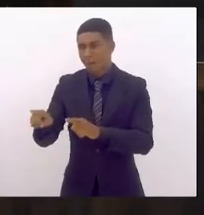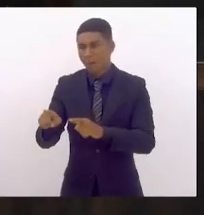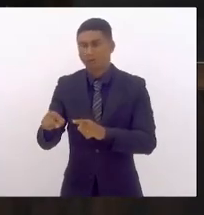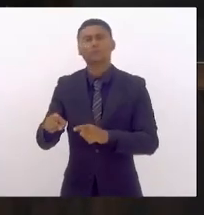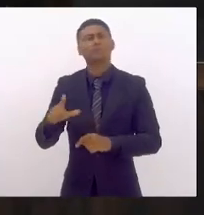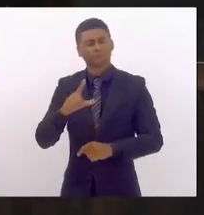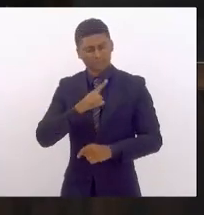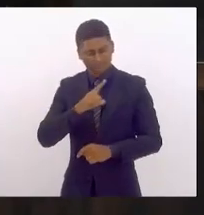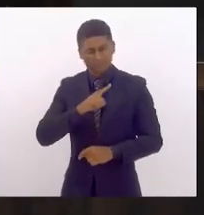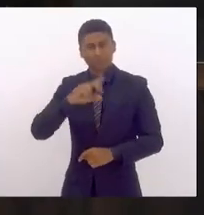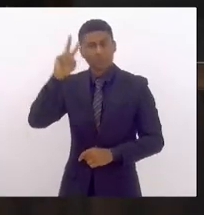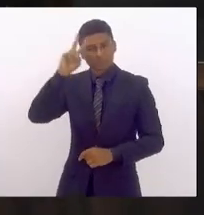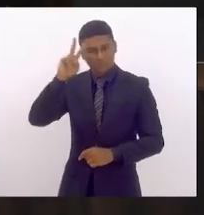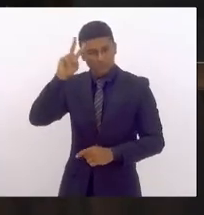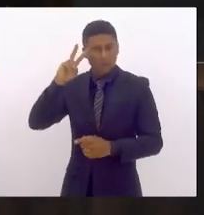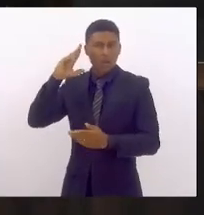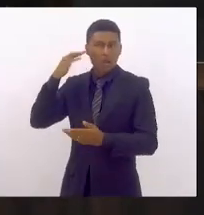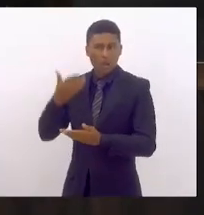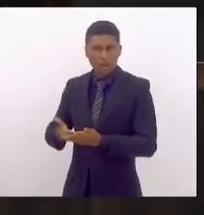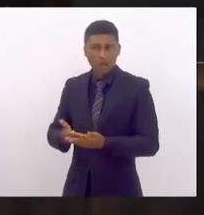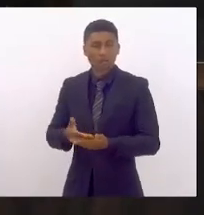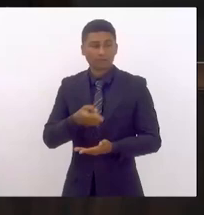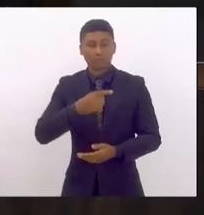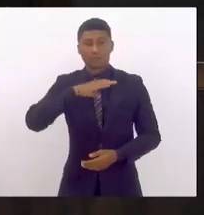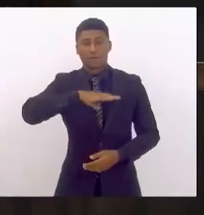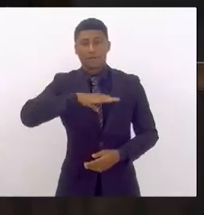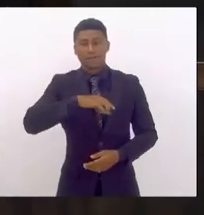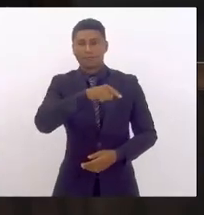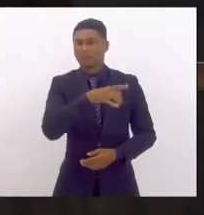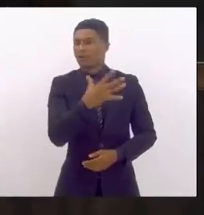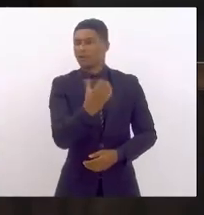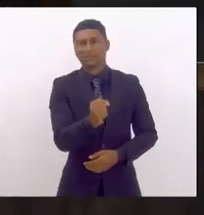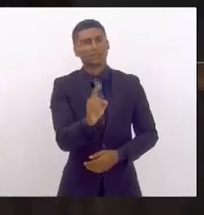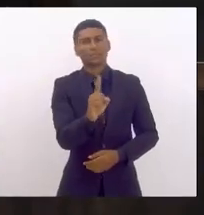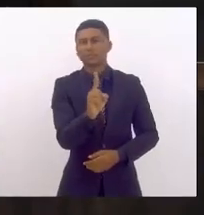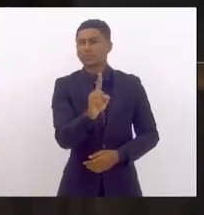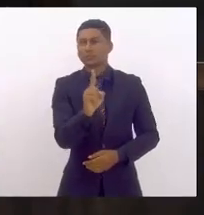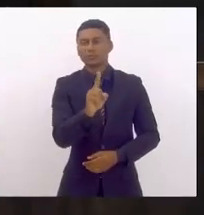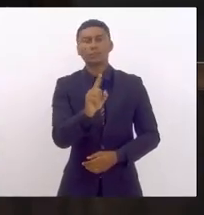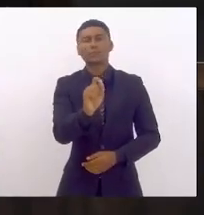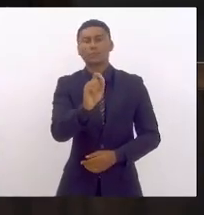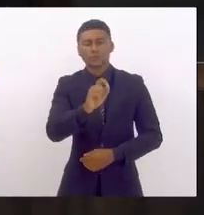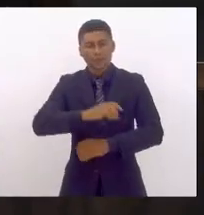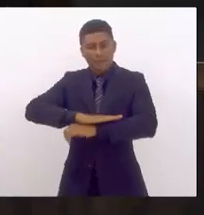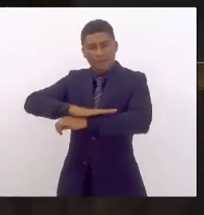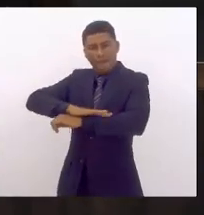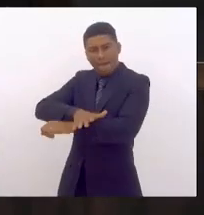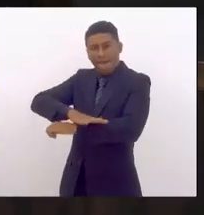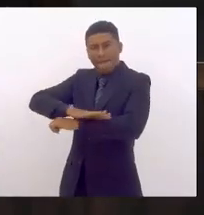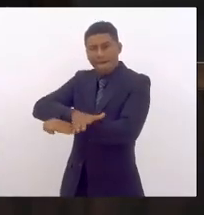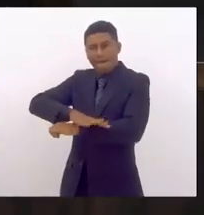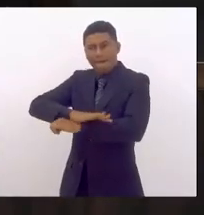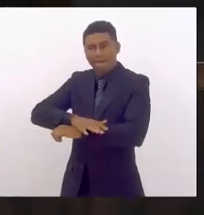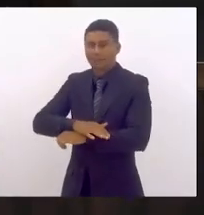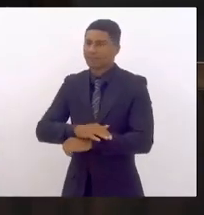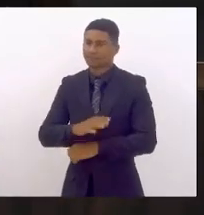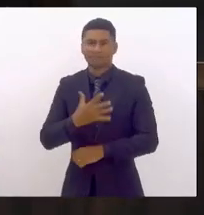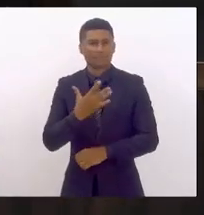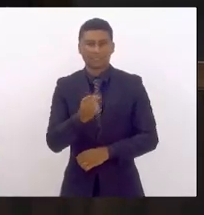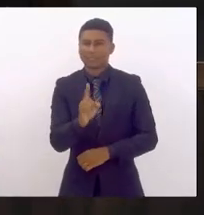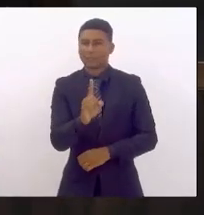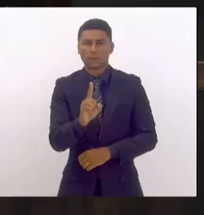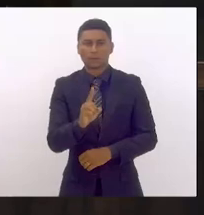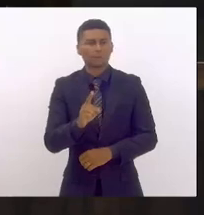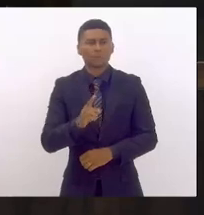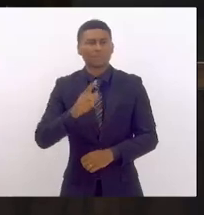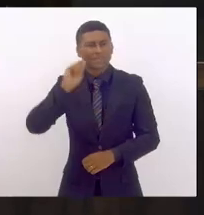histórica e que o nosso clube não aceitou nenhum de consideração para retirada dos